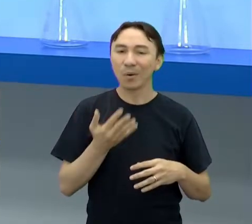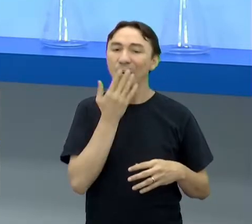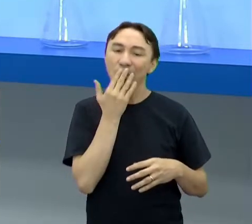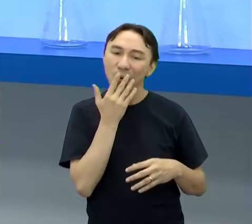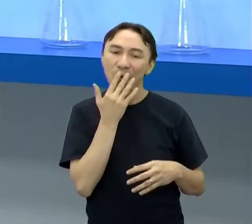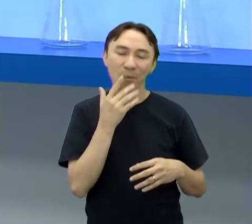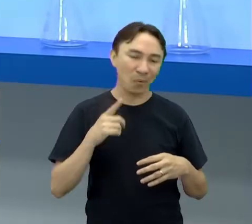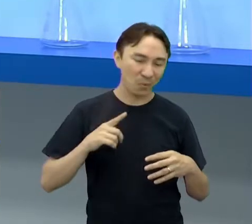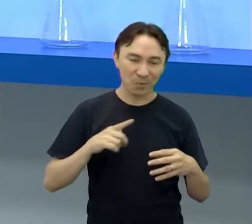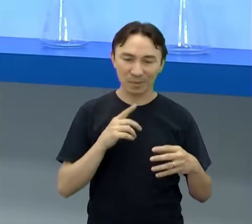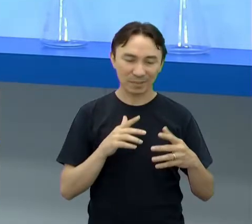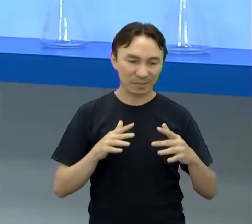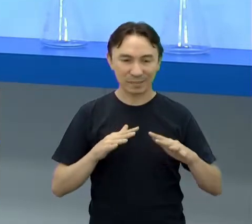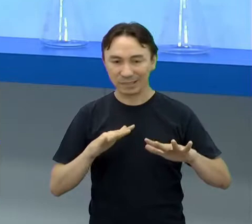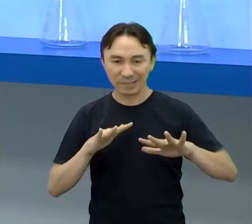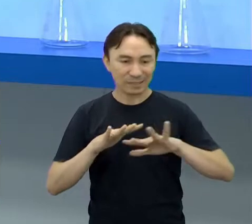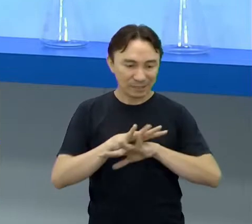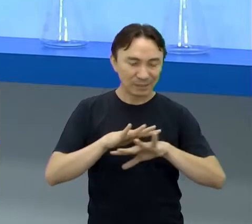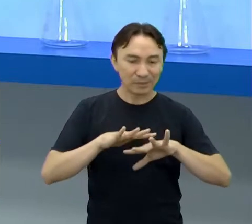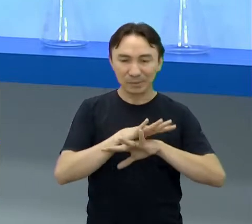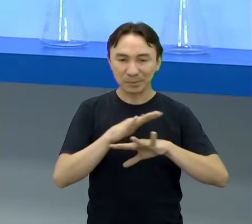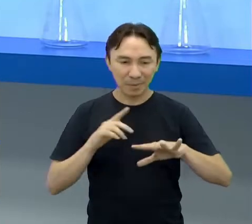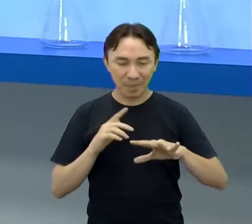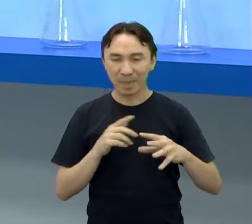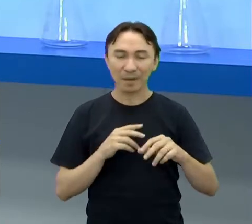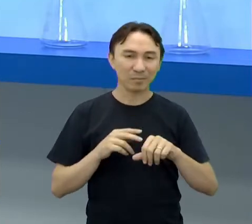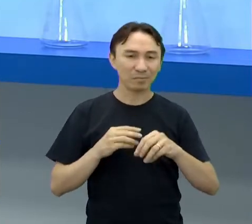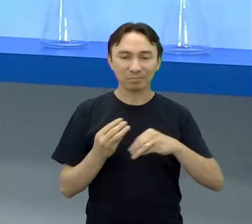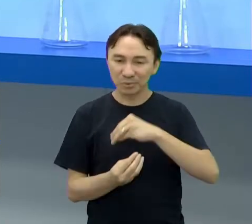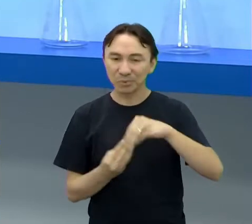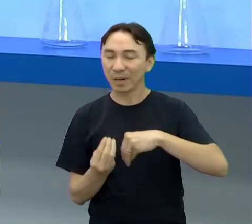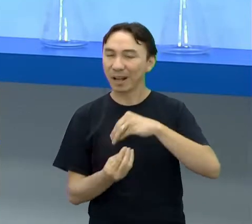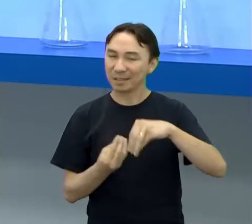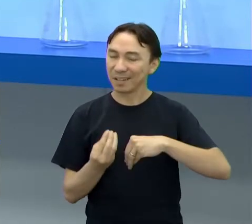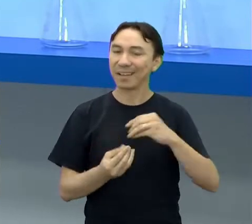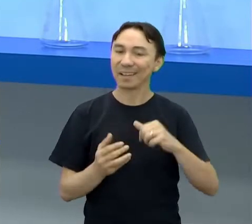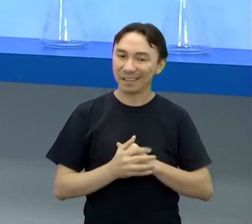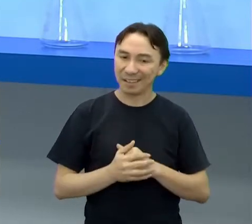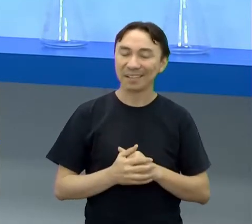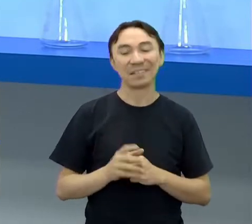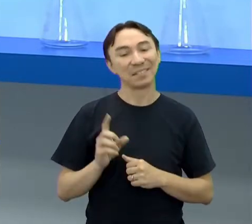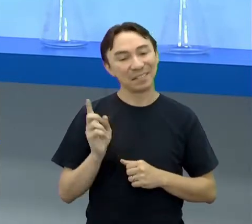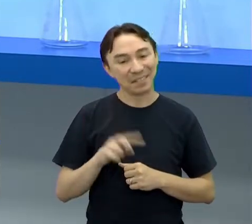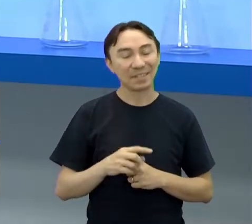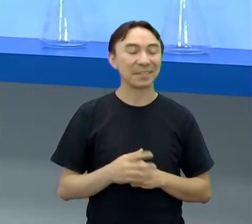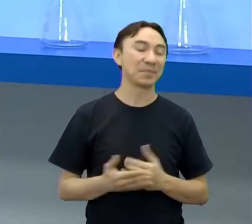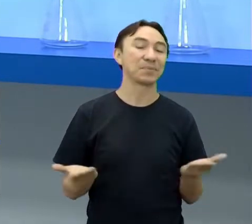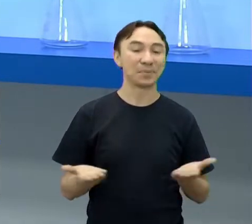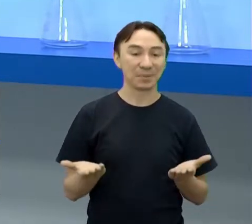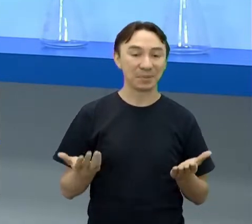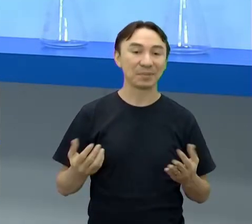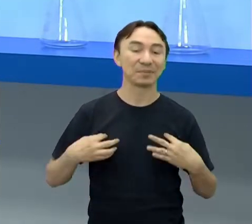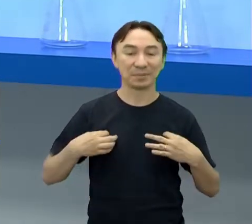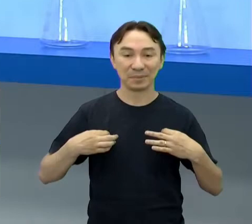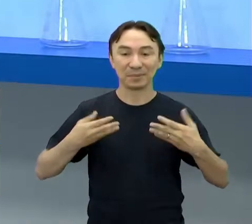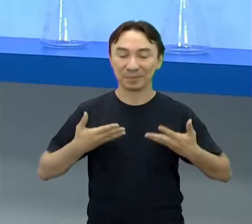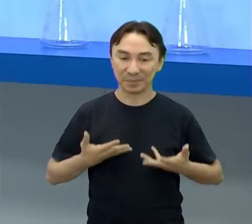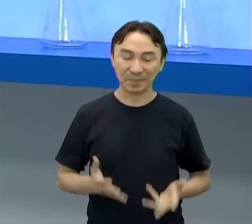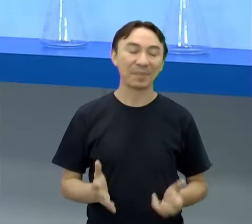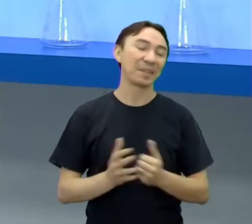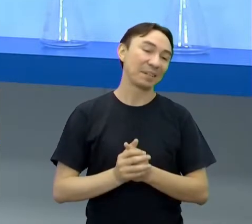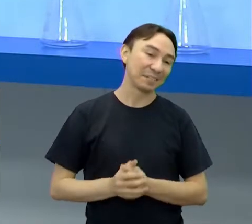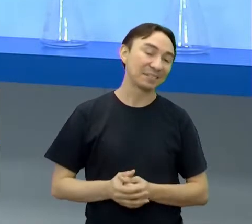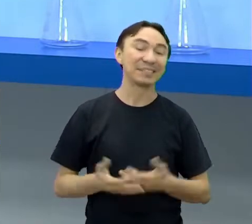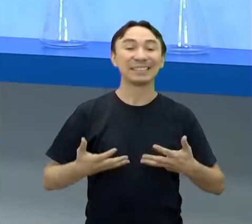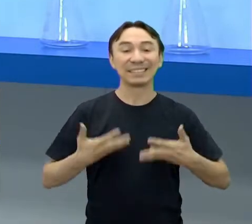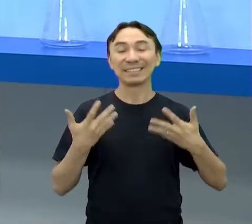com detalhes em cores verdes com marrom. Então esse é o detalhe de como estou hoje e muito contente de participar